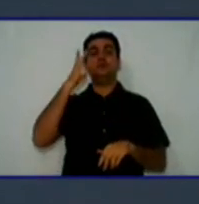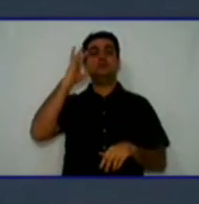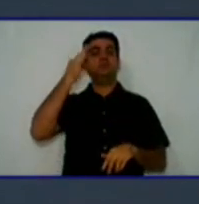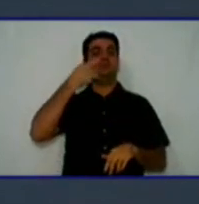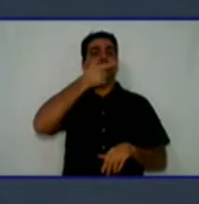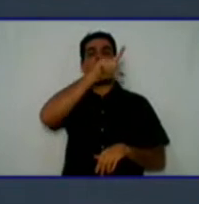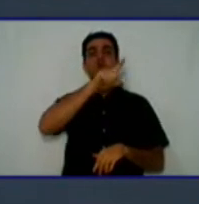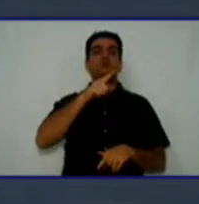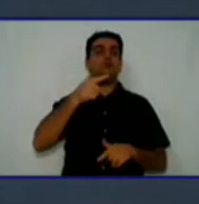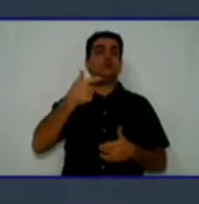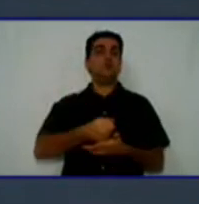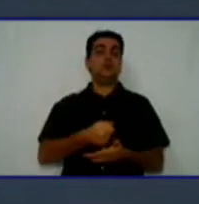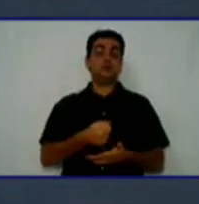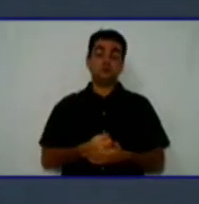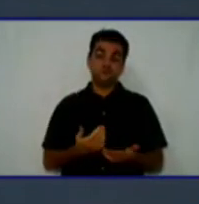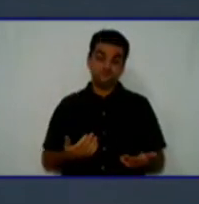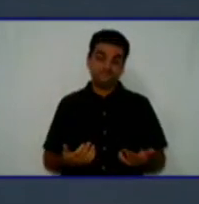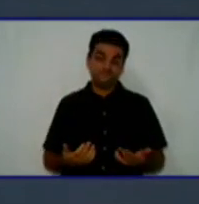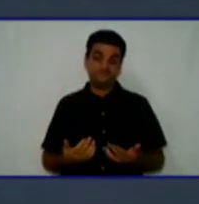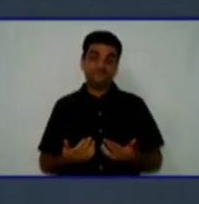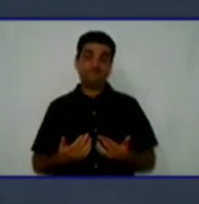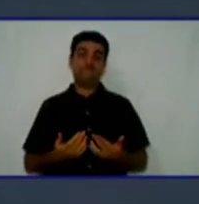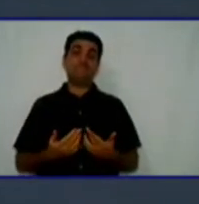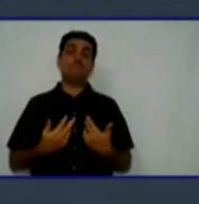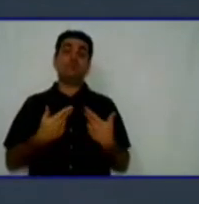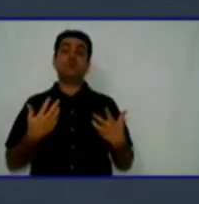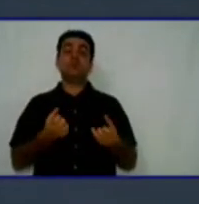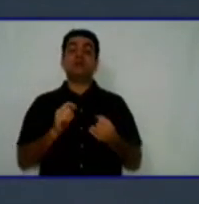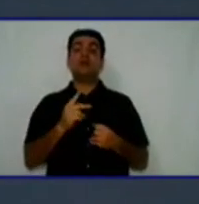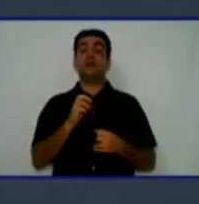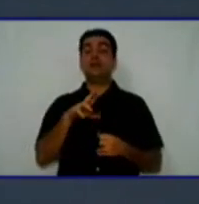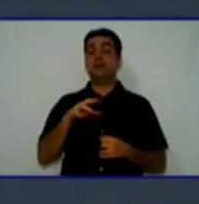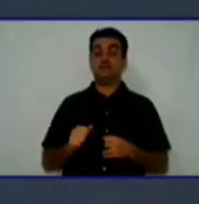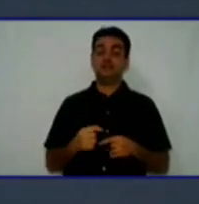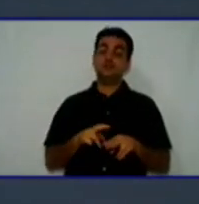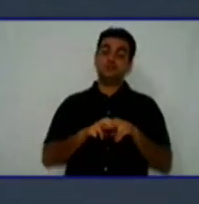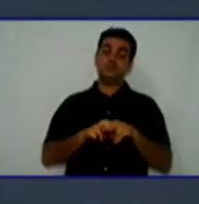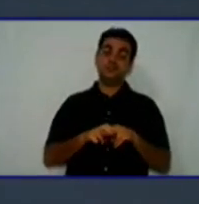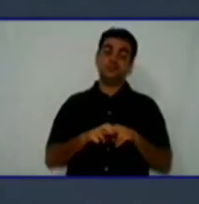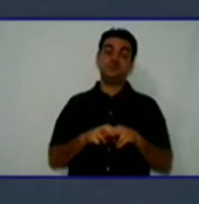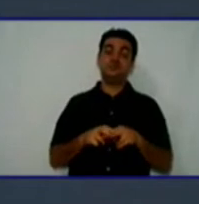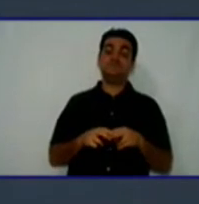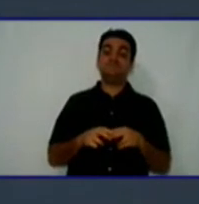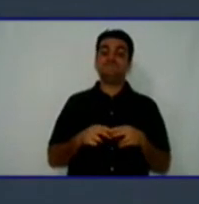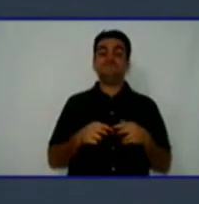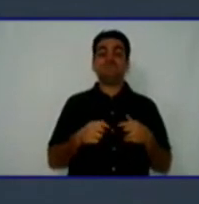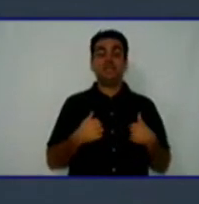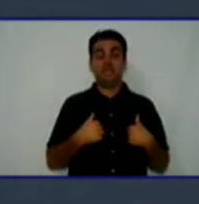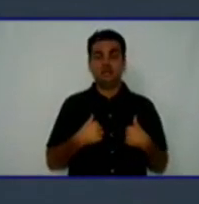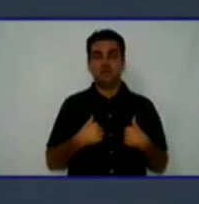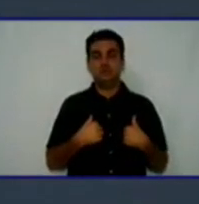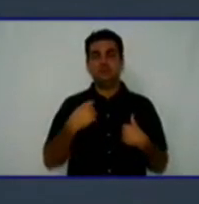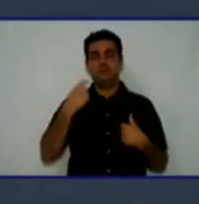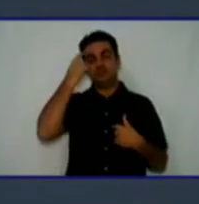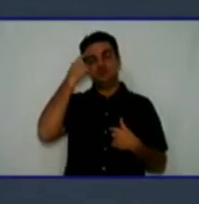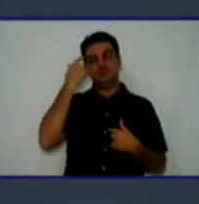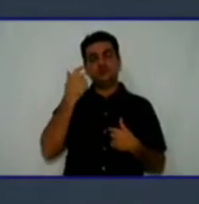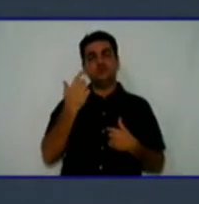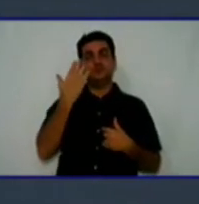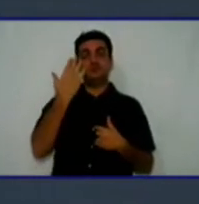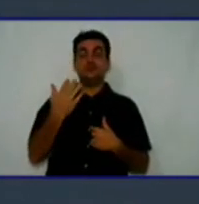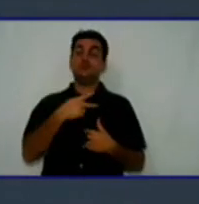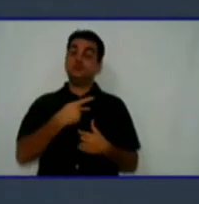do domínio e posse da herança. Por esta razão, entendo, senhor